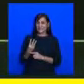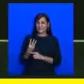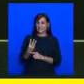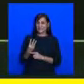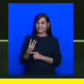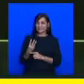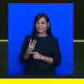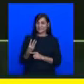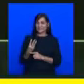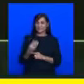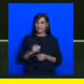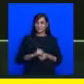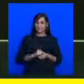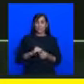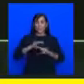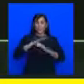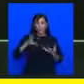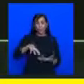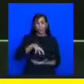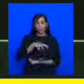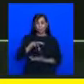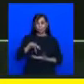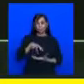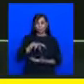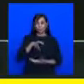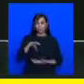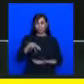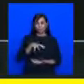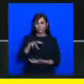73. Globo girando.